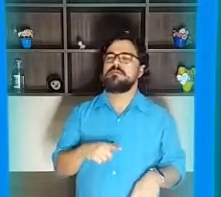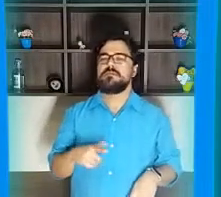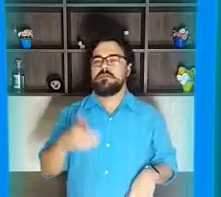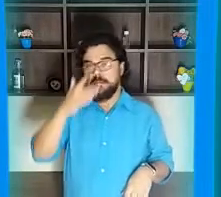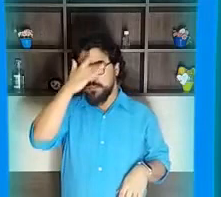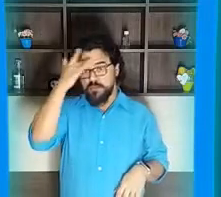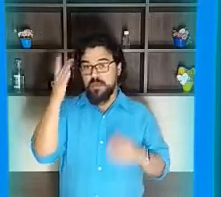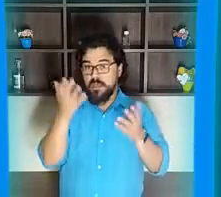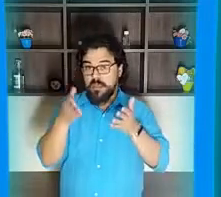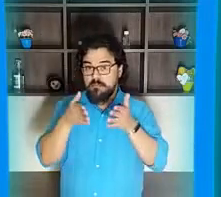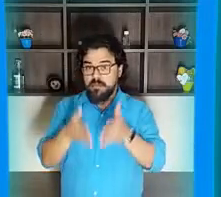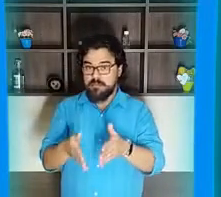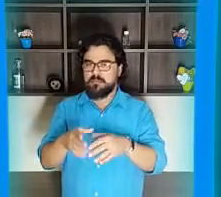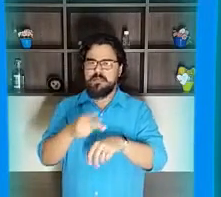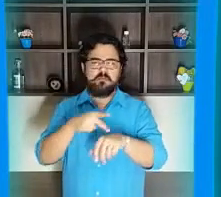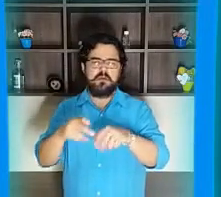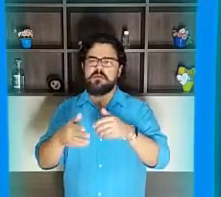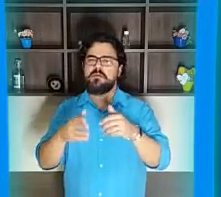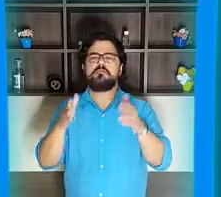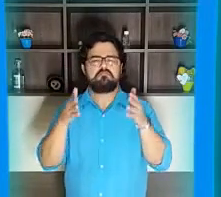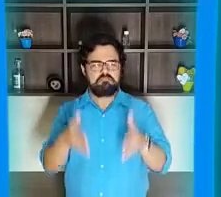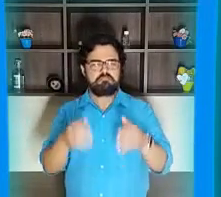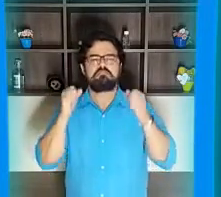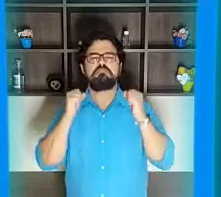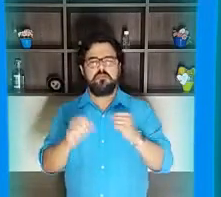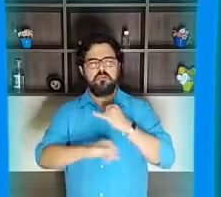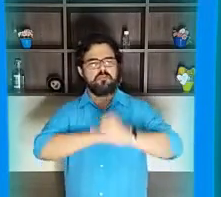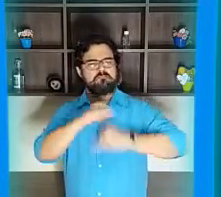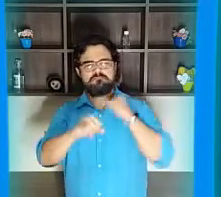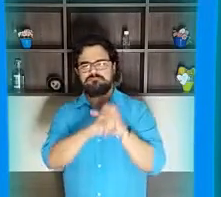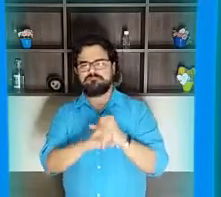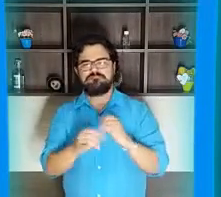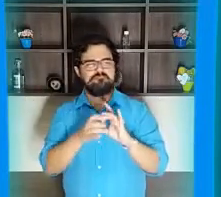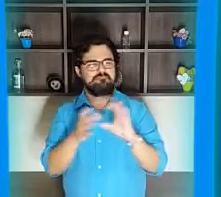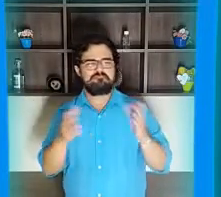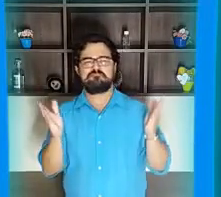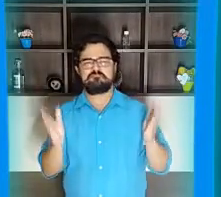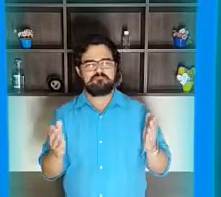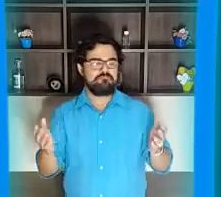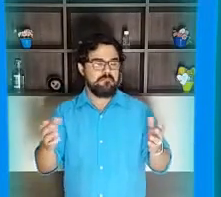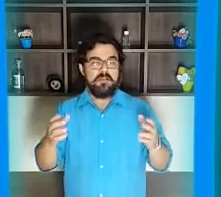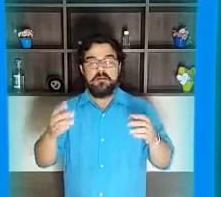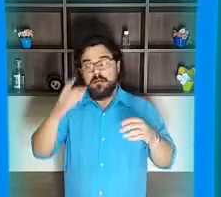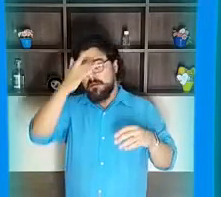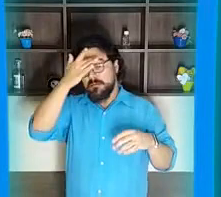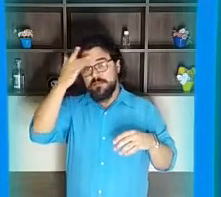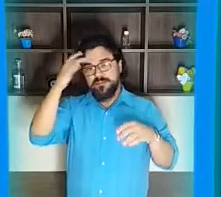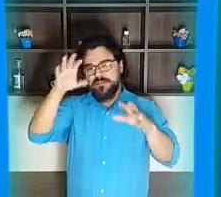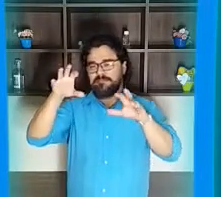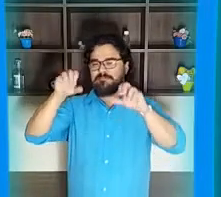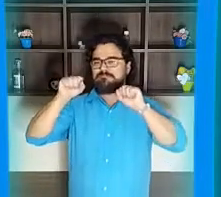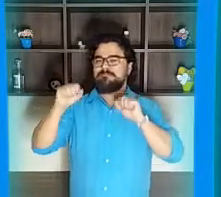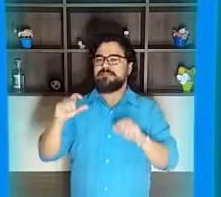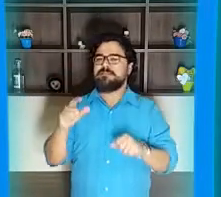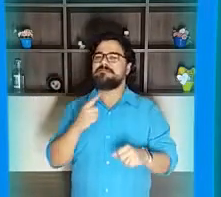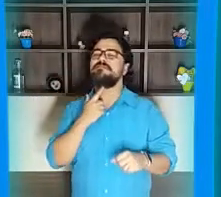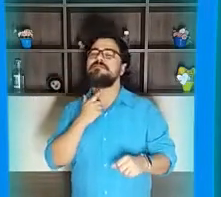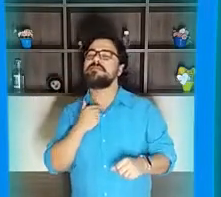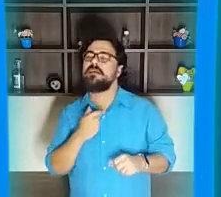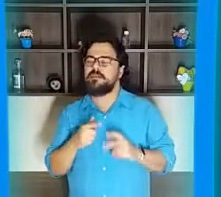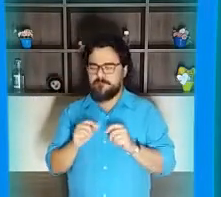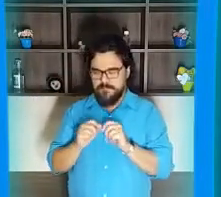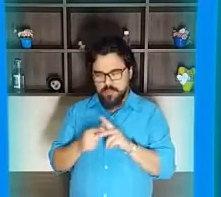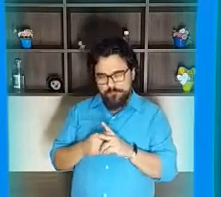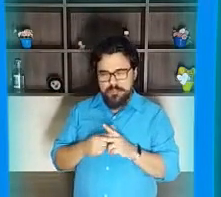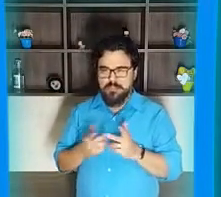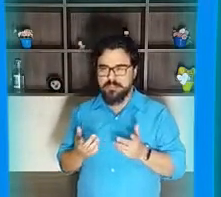todo o país, pode participar, porque é online. Que maravilha! E para inspirar, para te dar aquela vontadezinha de fazer uma oficina com o pessoal